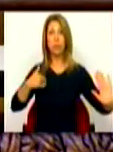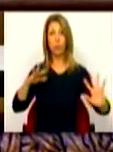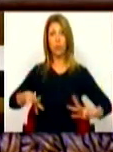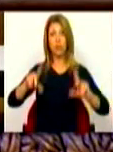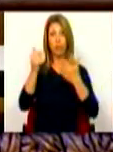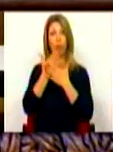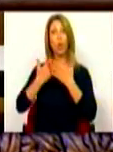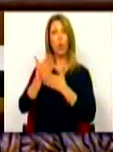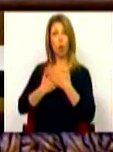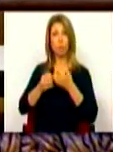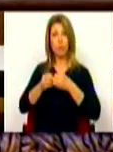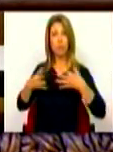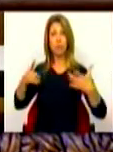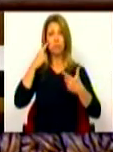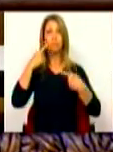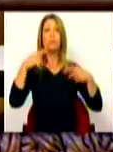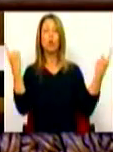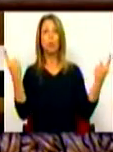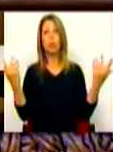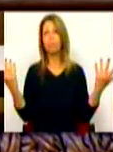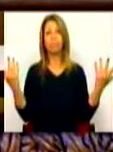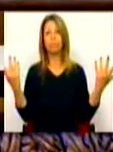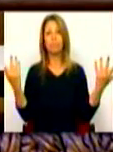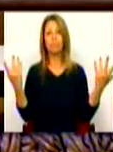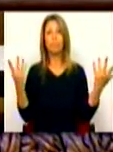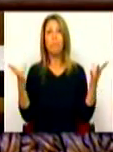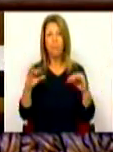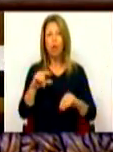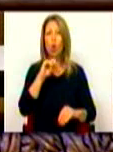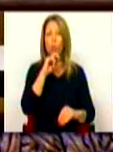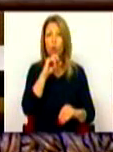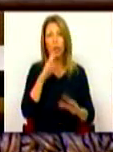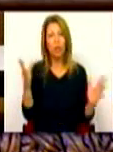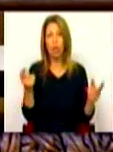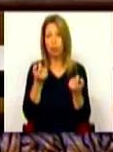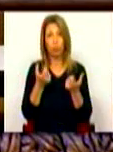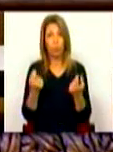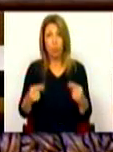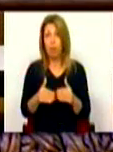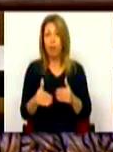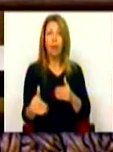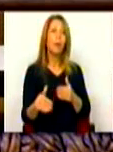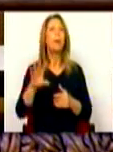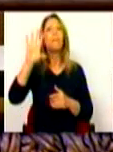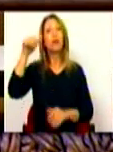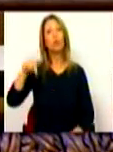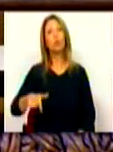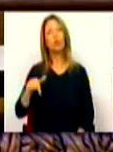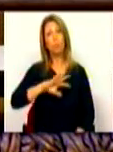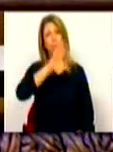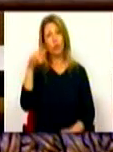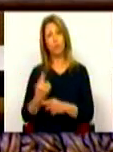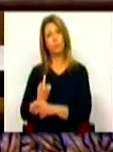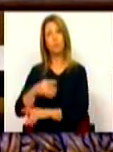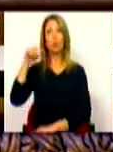económico evidenciam que não nos resta muitas mais oportunidades. Os países do sul da Europa, não